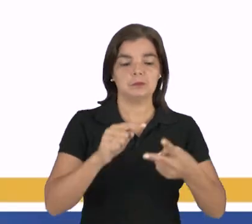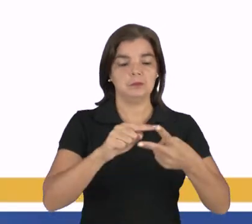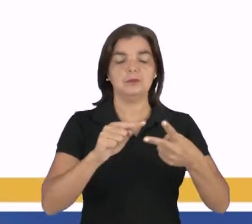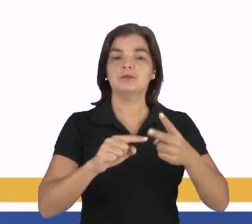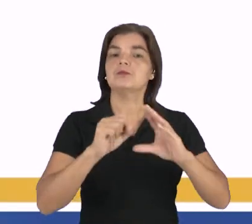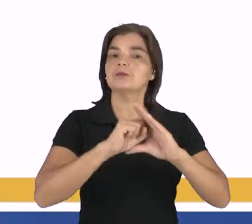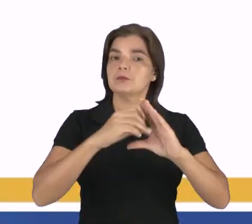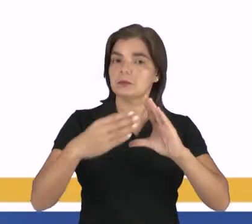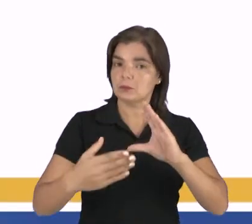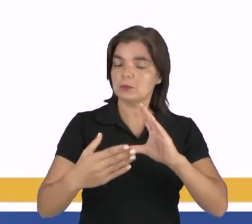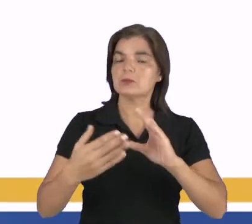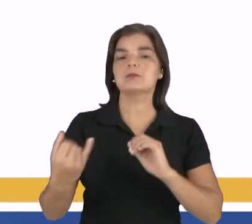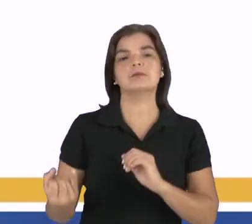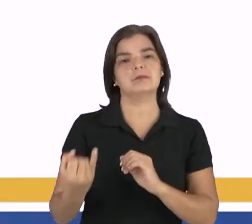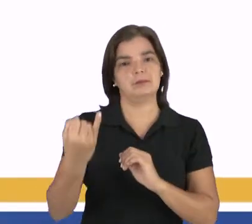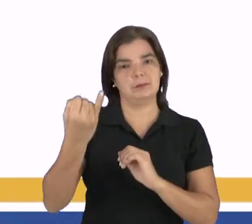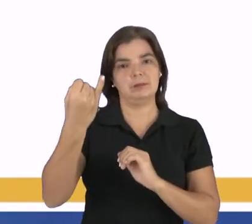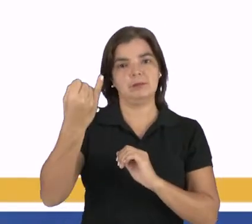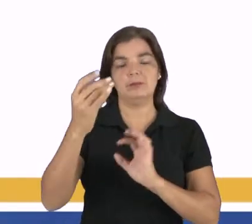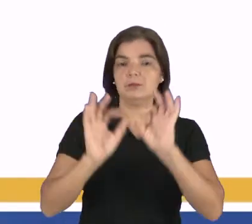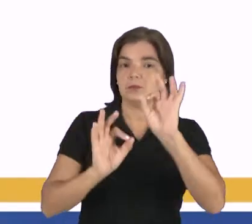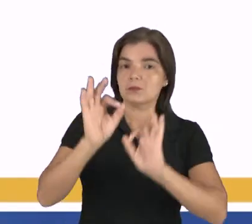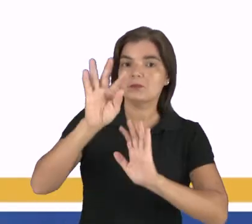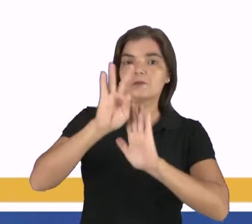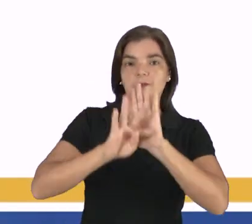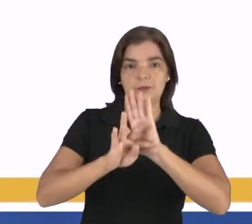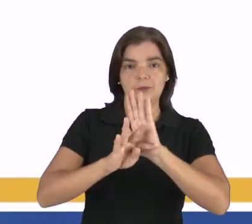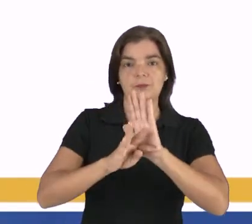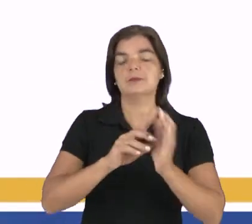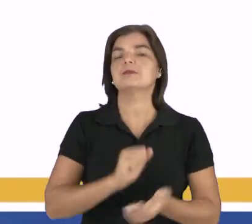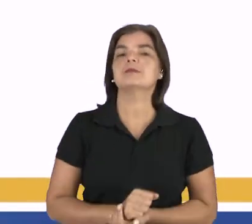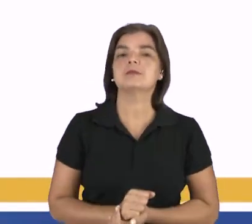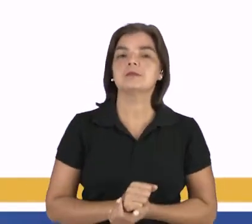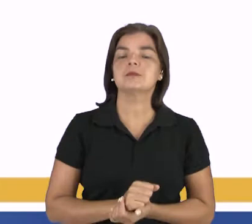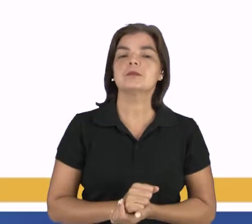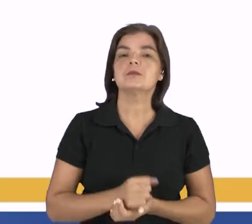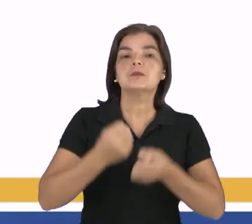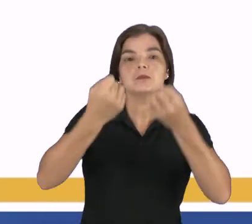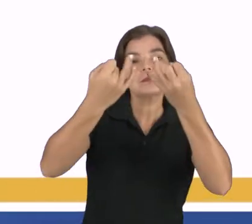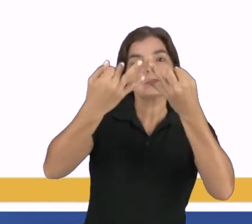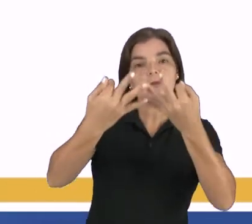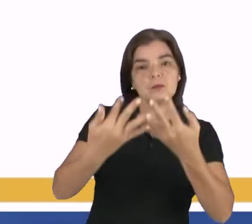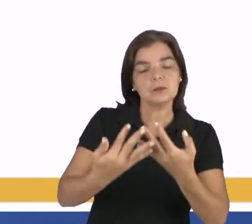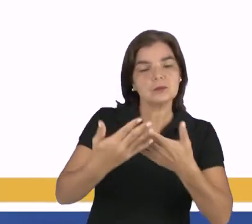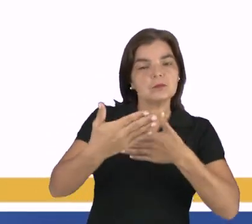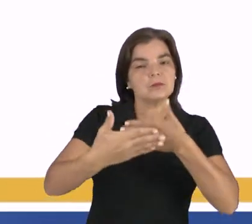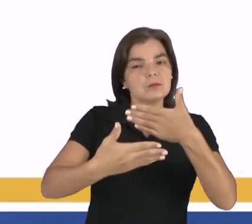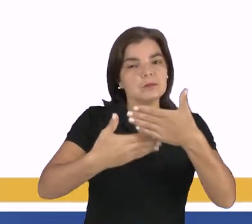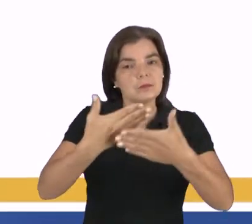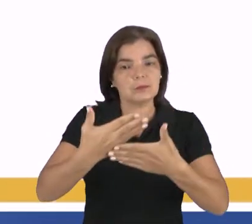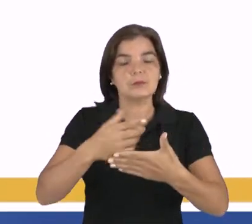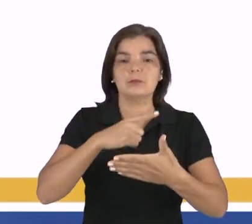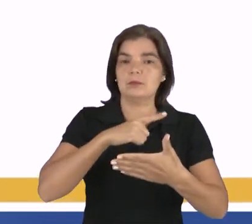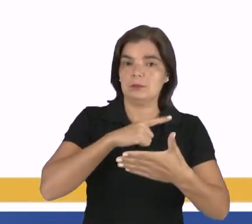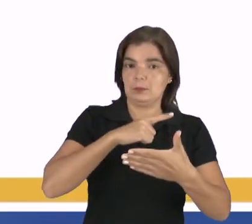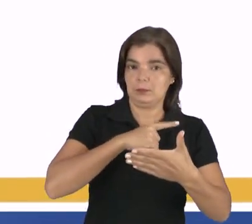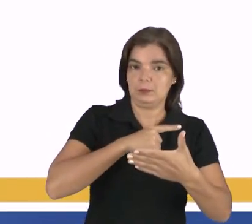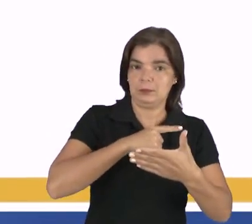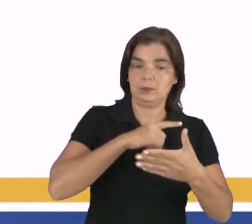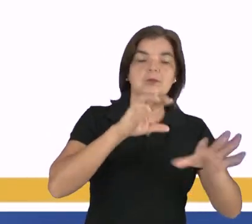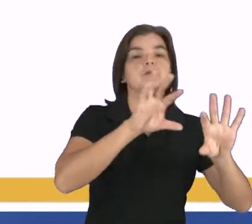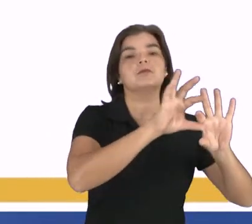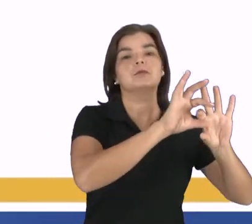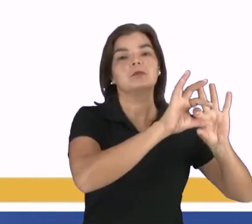duas características extremamente importantes na construção de um texto. É quando eles vão, a partir daí, ter coesão